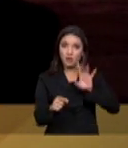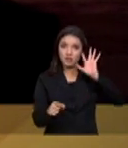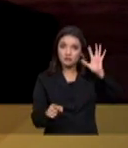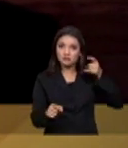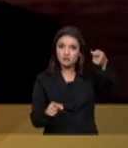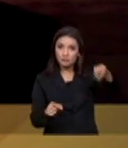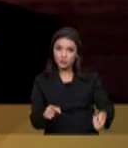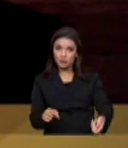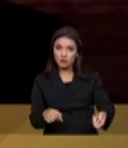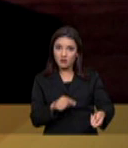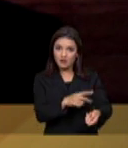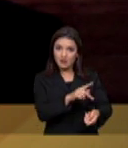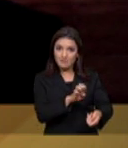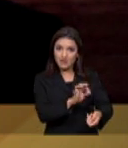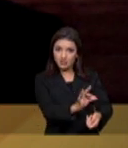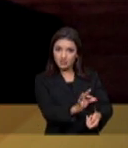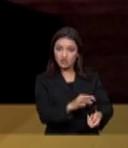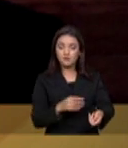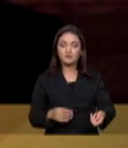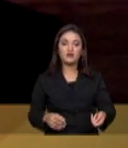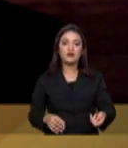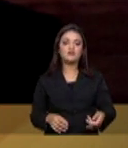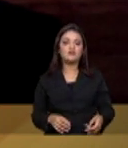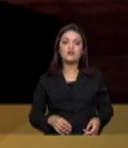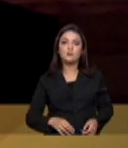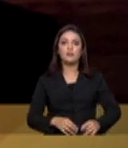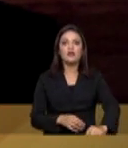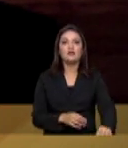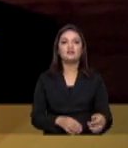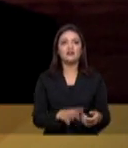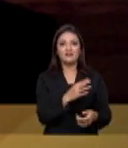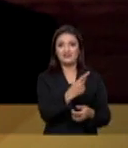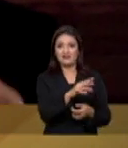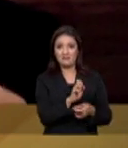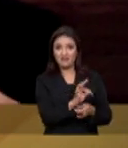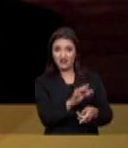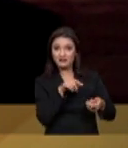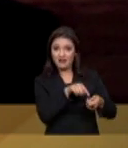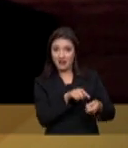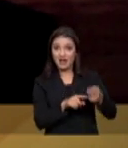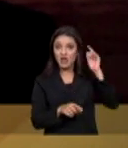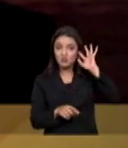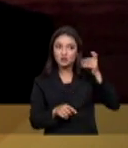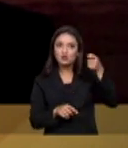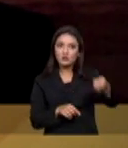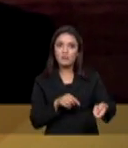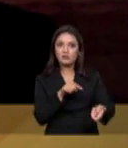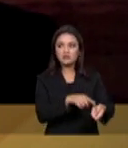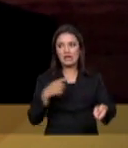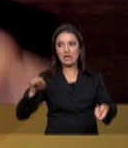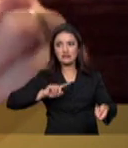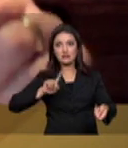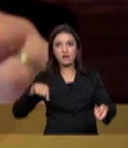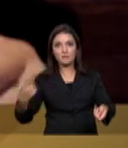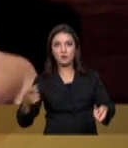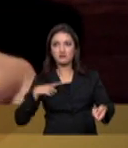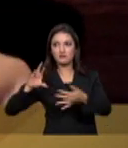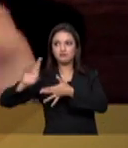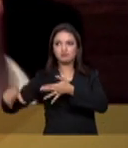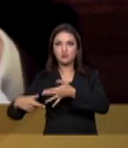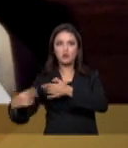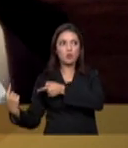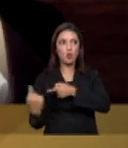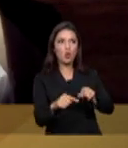decorrente do julgamento da PS3 388 nesse jogo o horário do STF julga